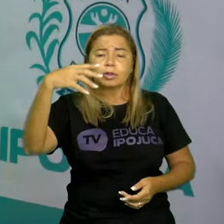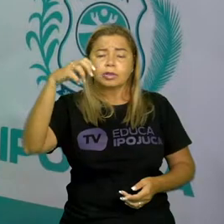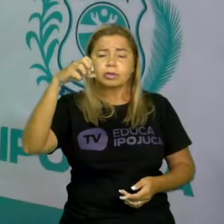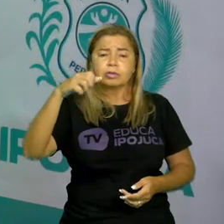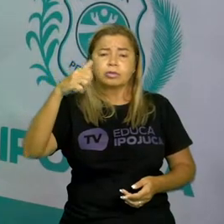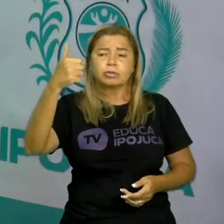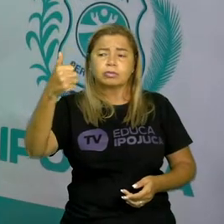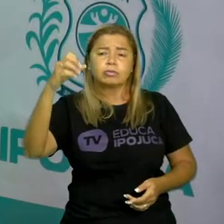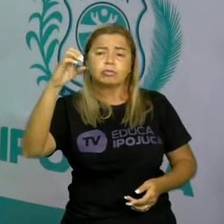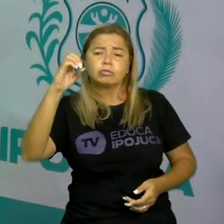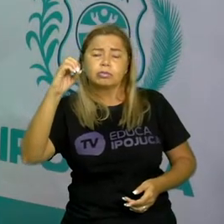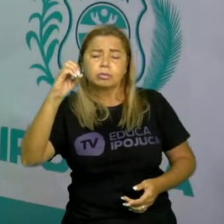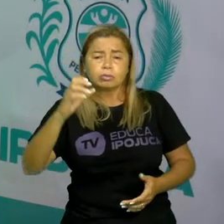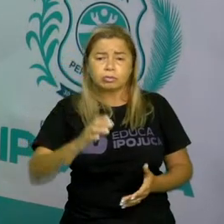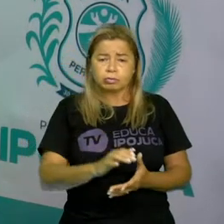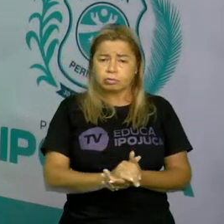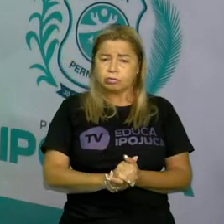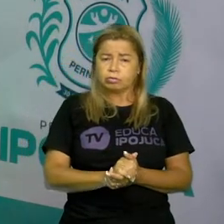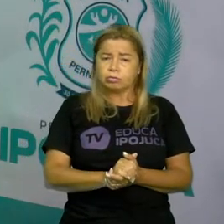5.410?